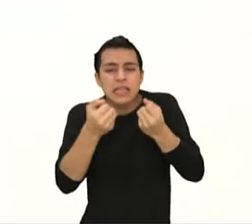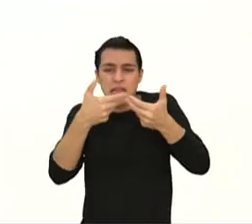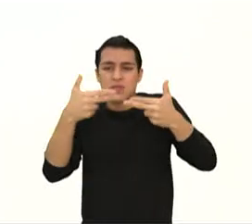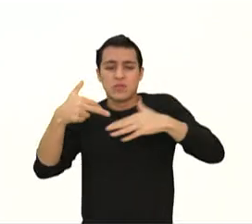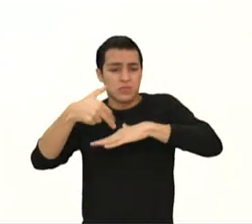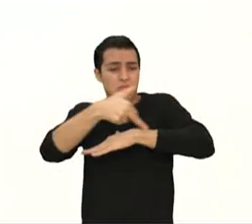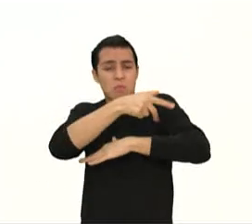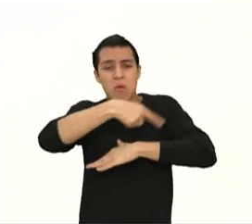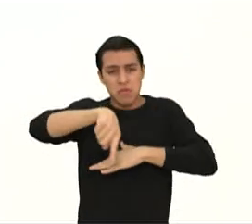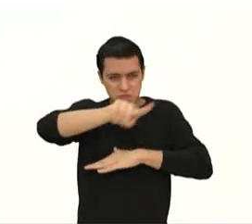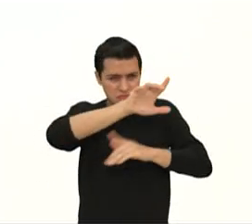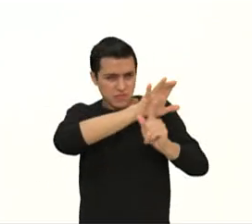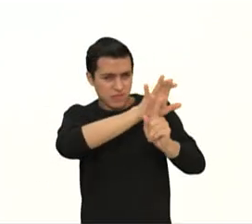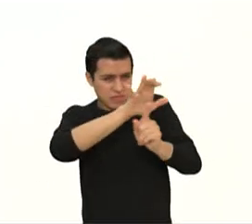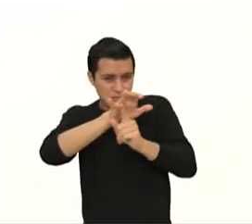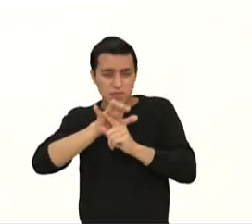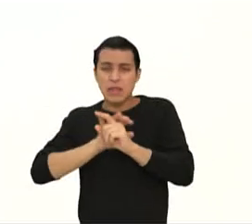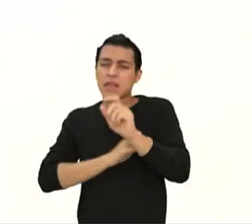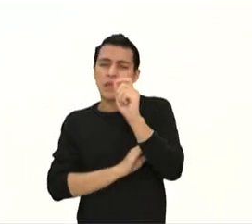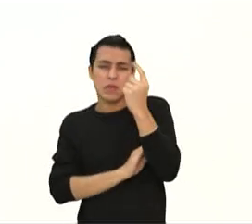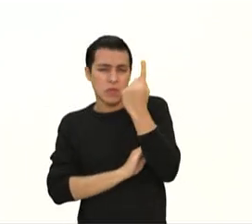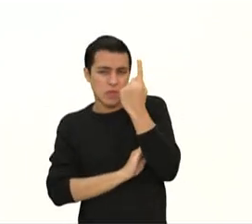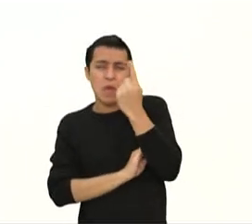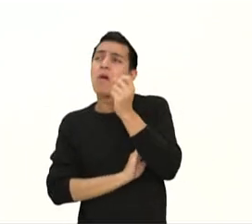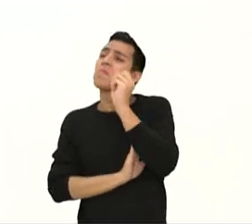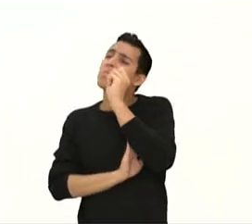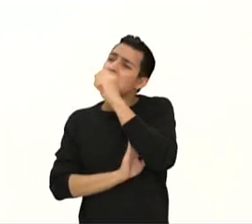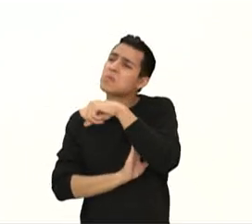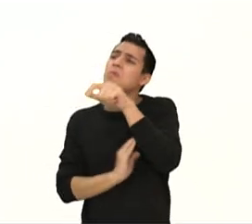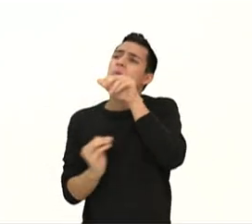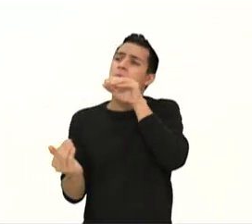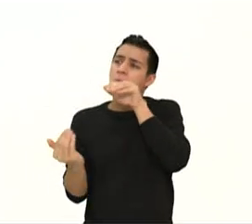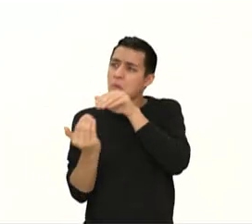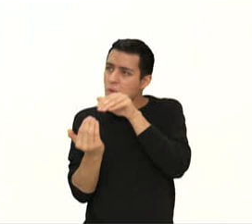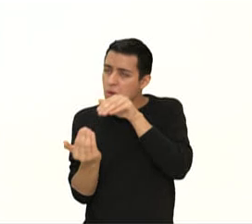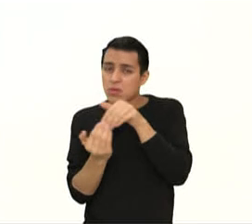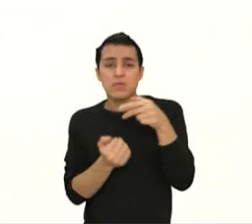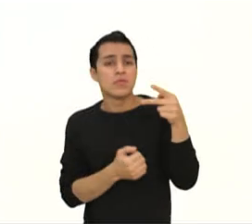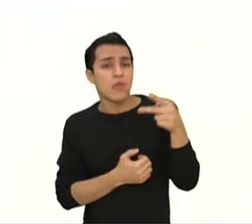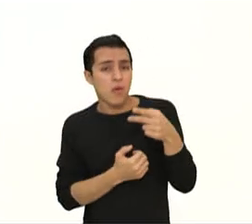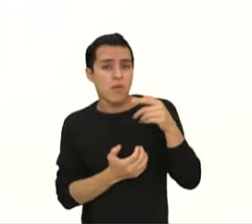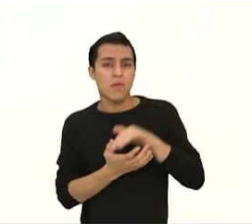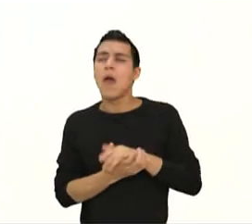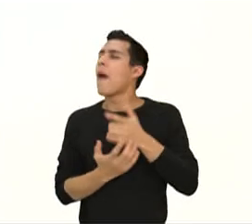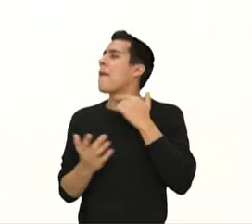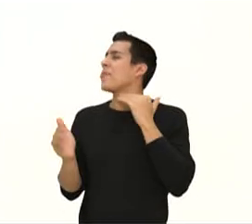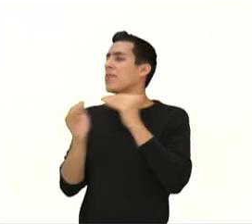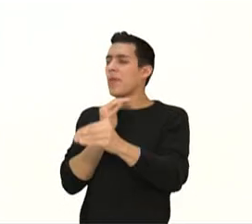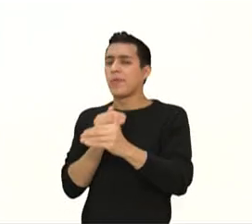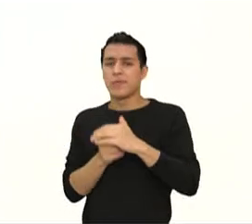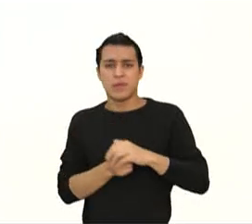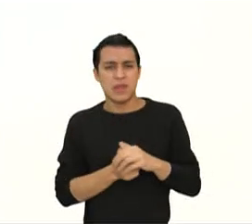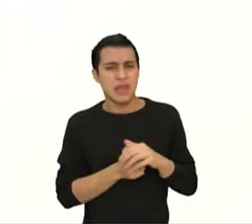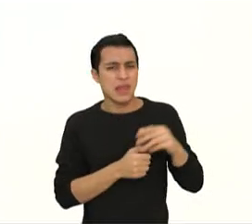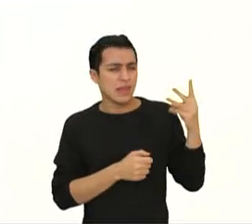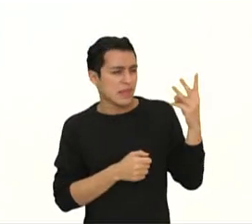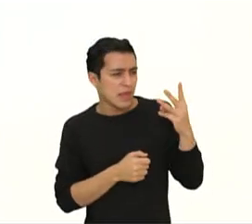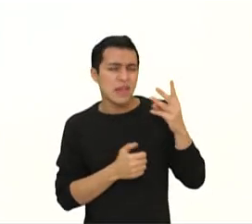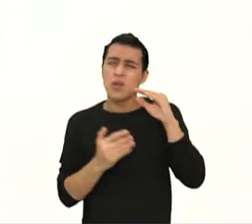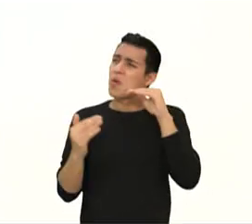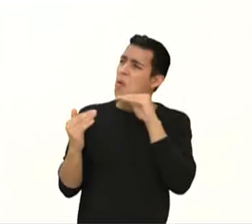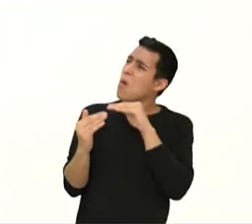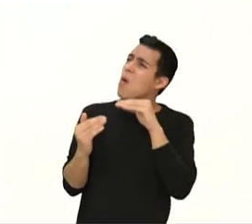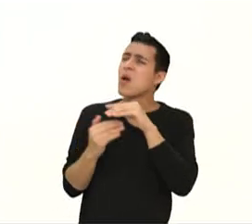moda das pessoas? Alternativa 1. Sim, concordo. 2. Não concordo. 3.